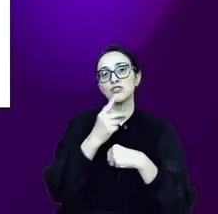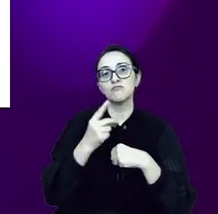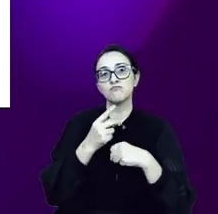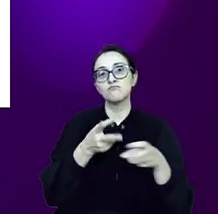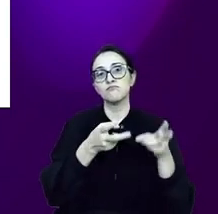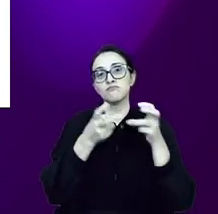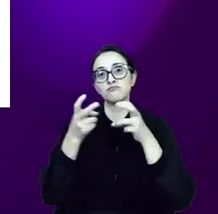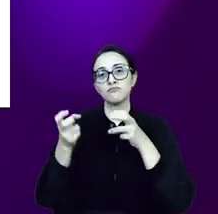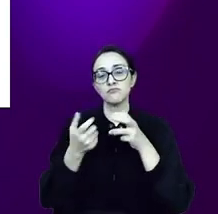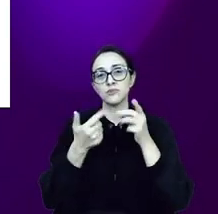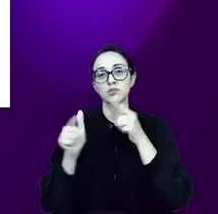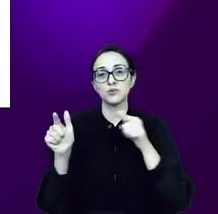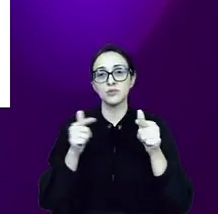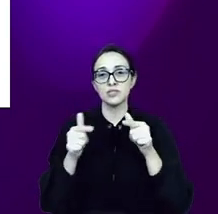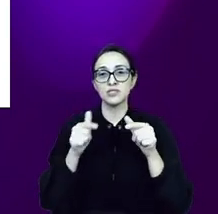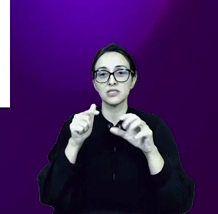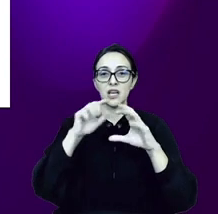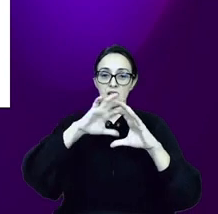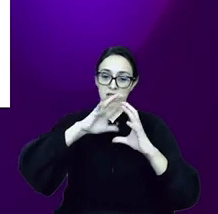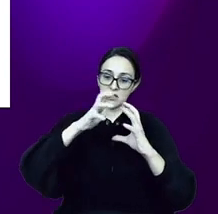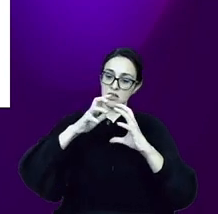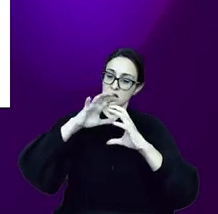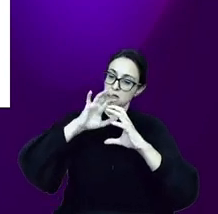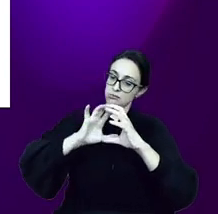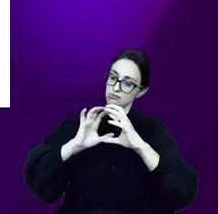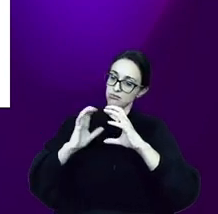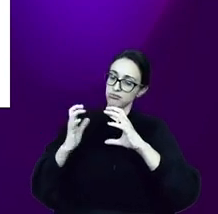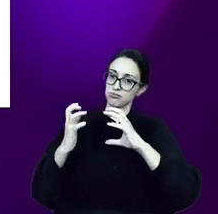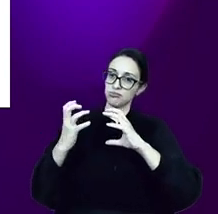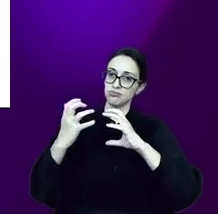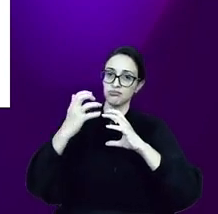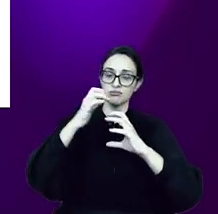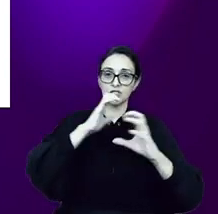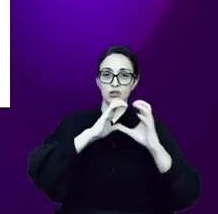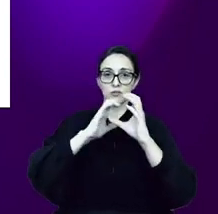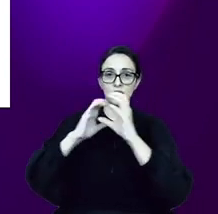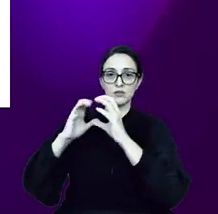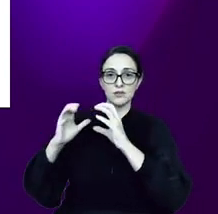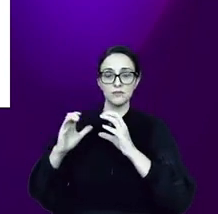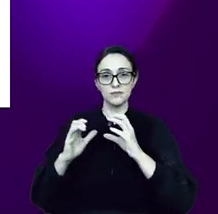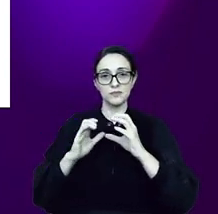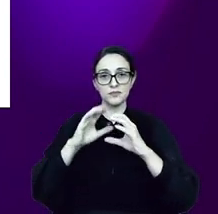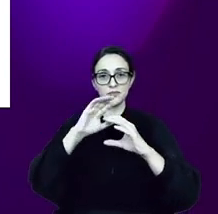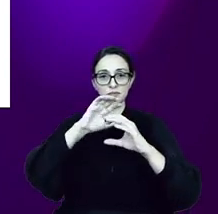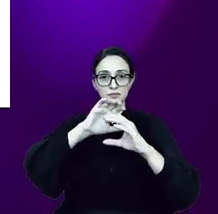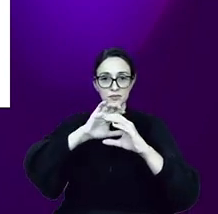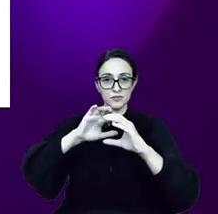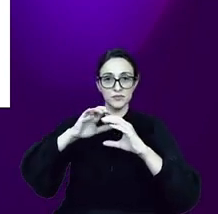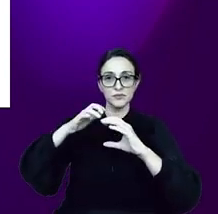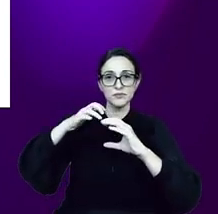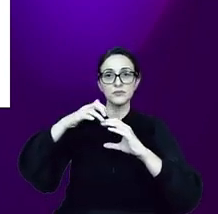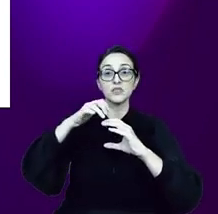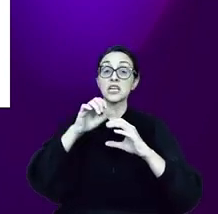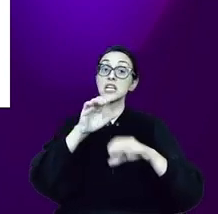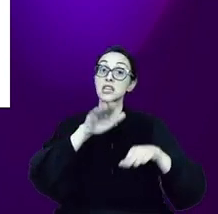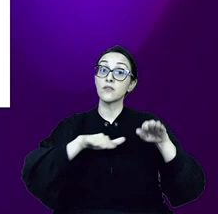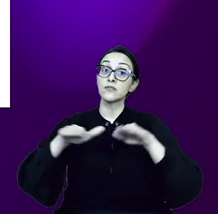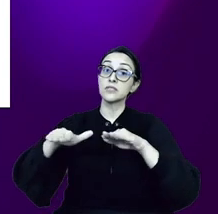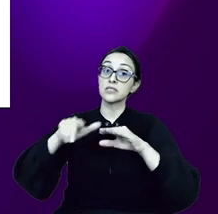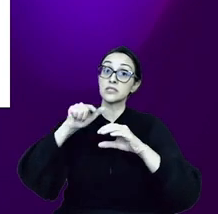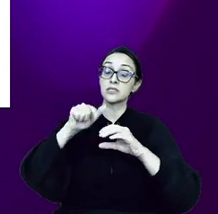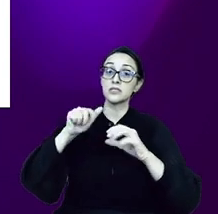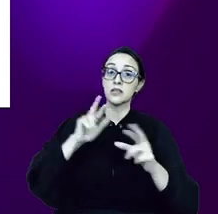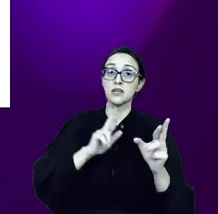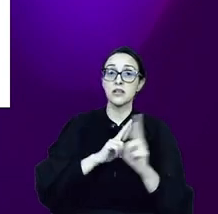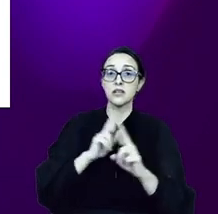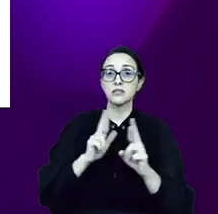também outras regiões do cérebro, né, de comunicação com o corpo caloso, como aquele que talvez tenha